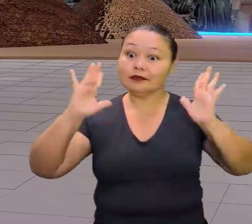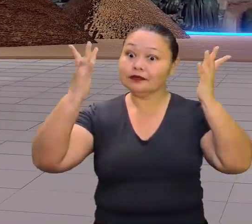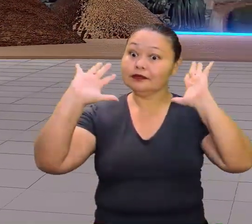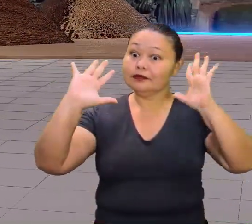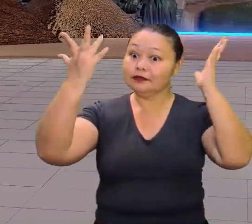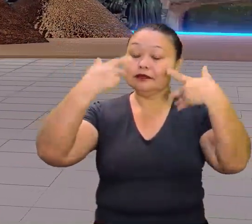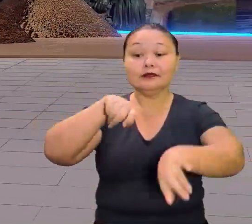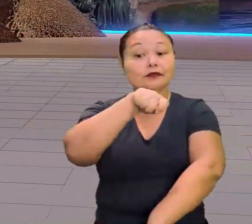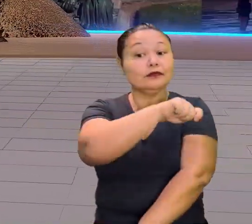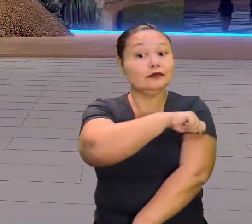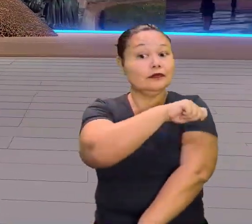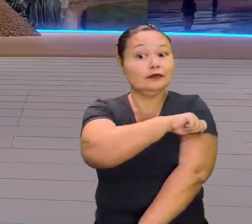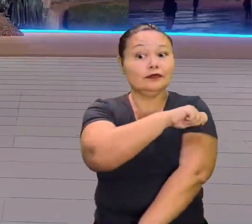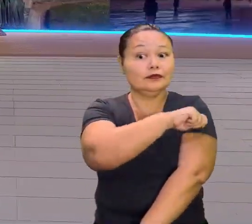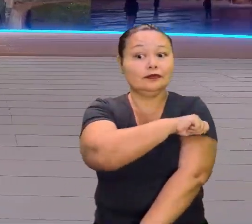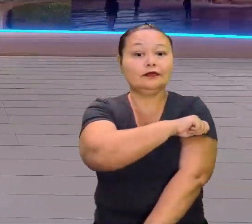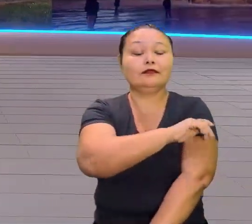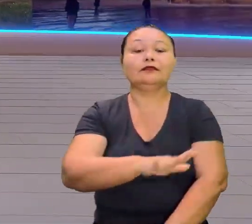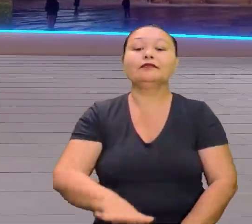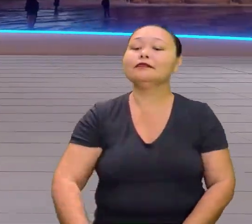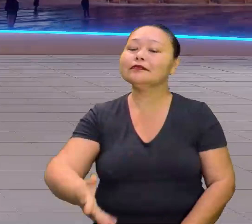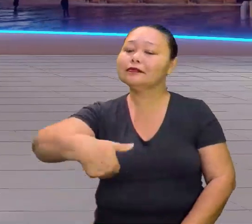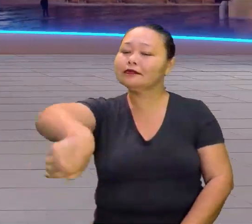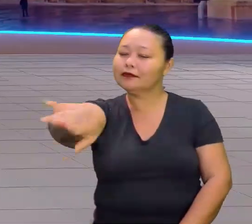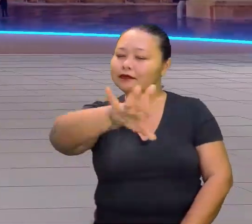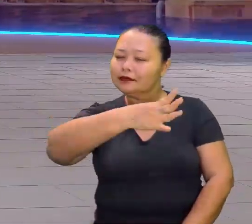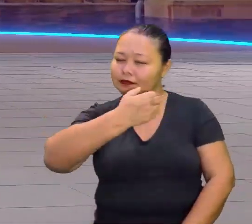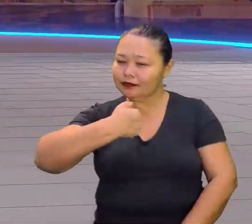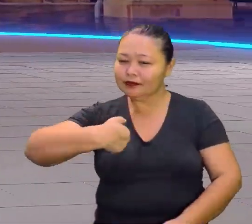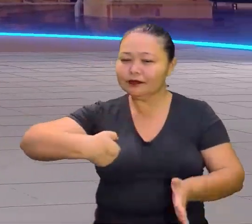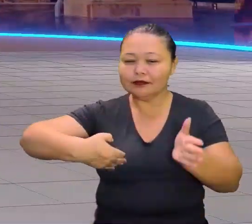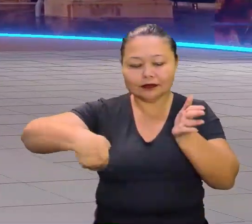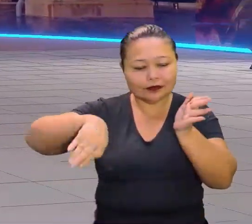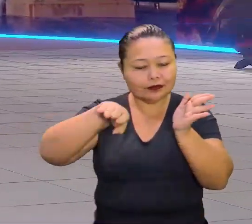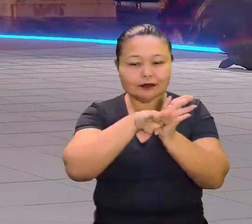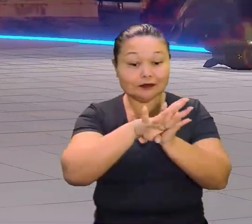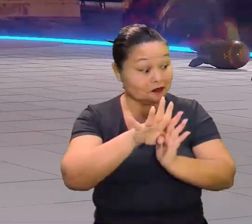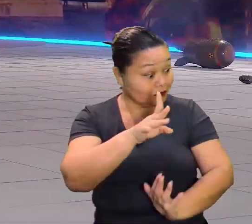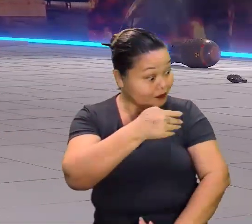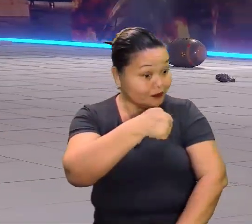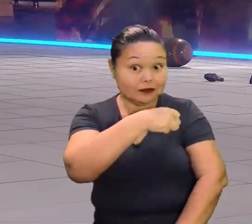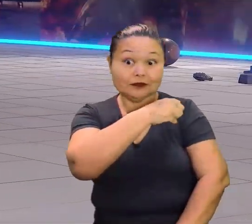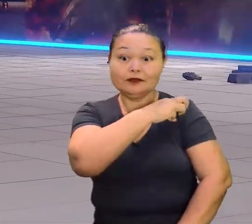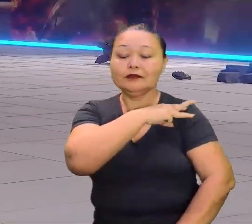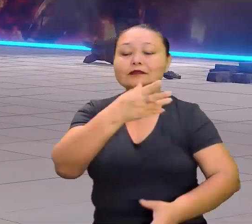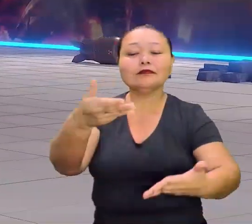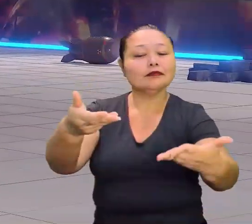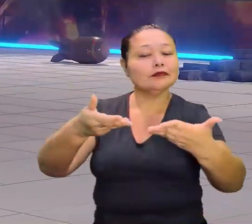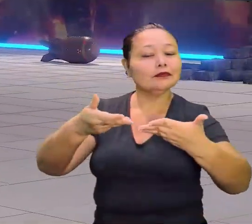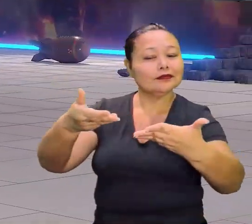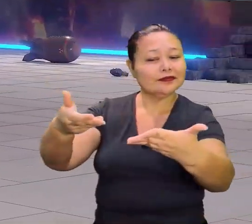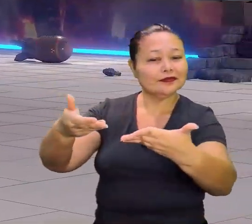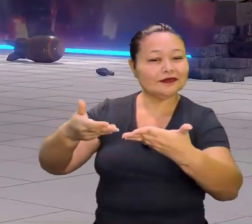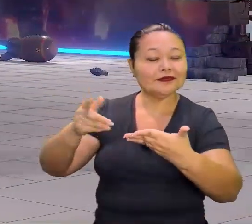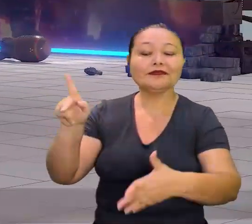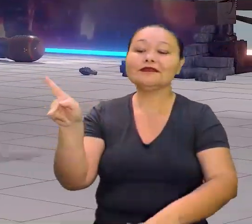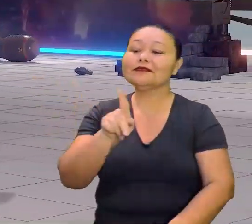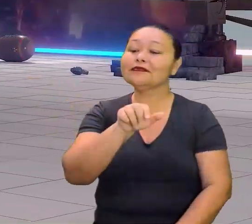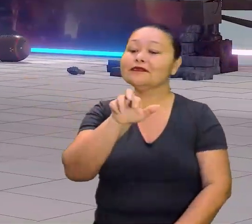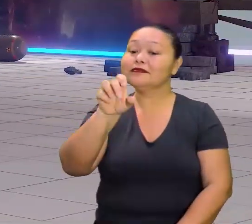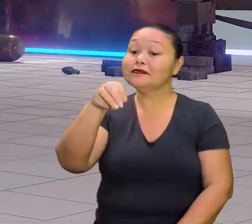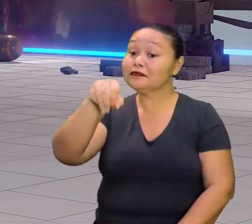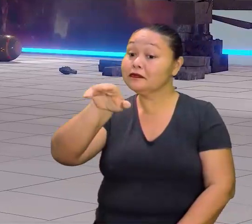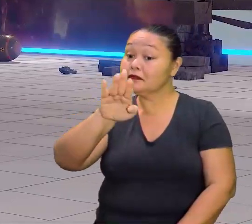Salve, salve, alunos! Vocês aí que chegaram para o ensino médio, sejam todos bem-vindos. Eu sou o professor